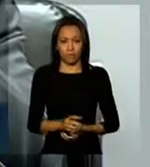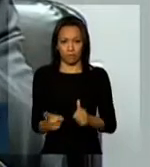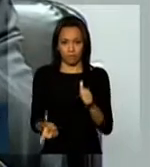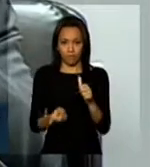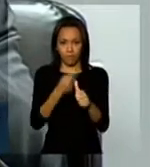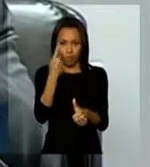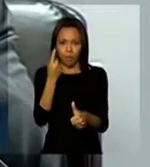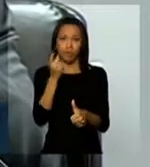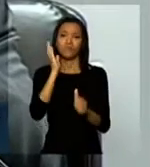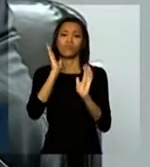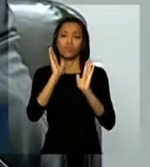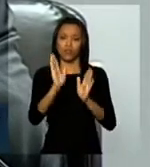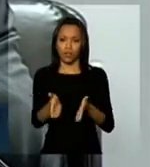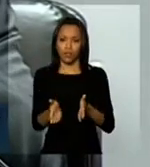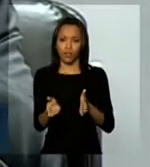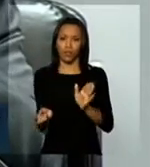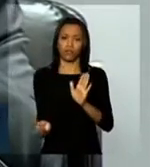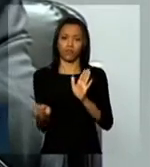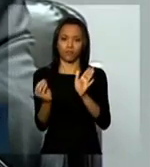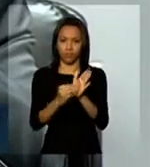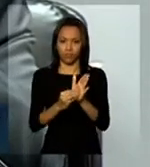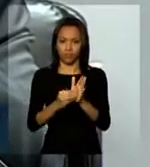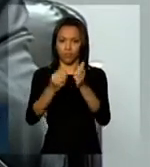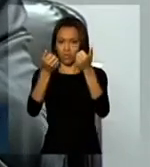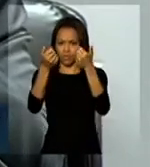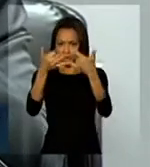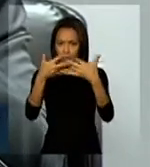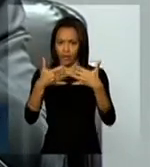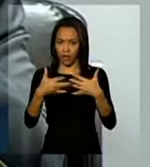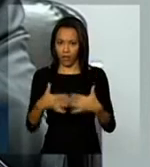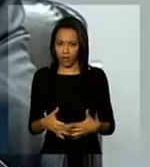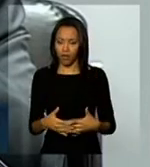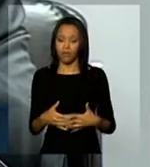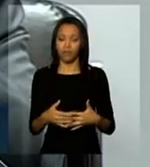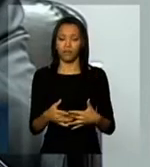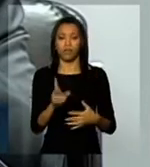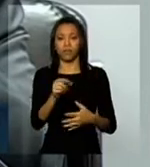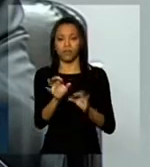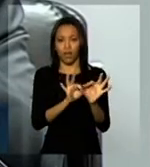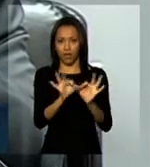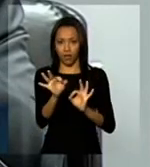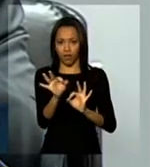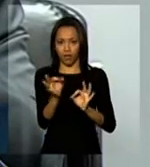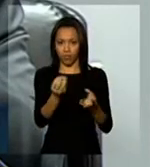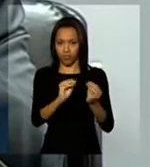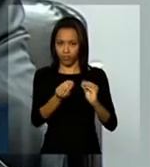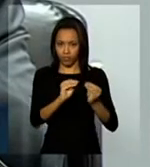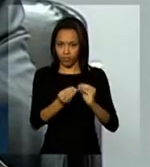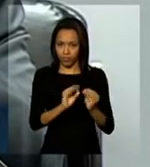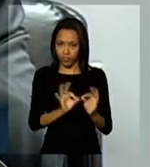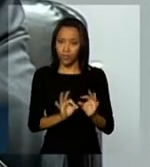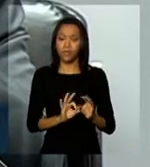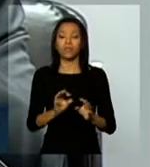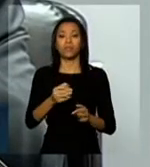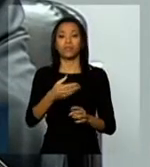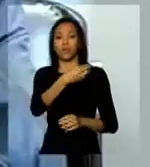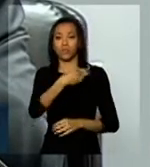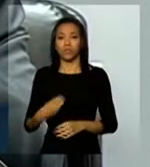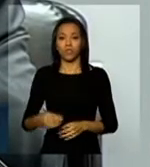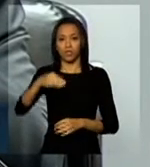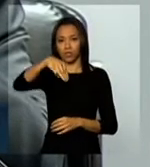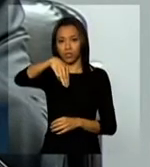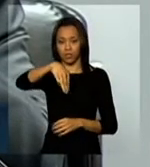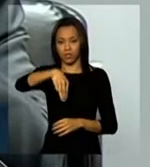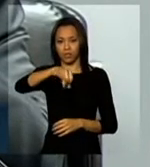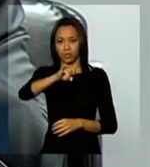está explicitado, né, na conta da ministra Miriam. Há um abatimento do PAC de 7 bilhões.